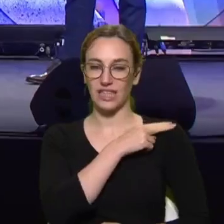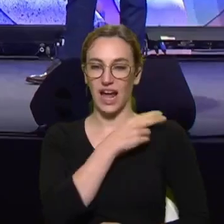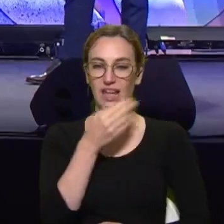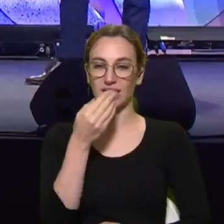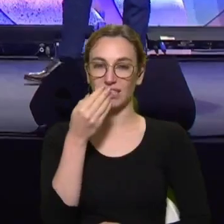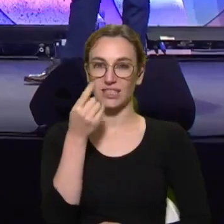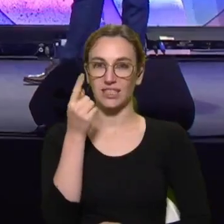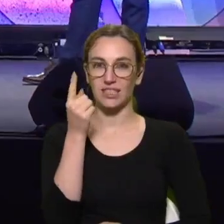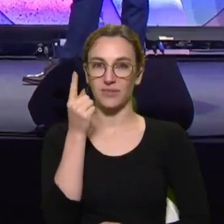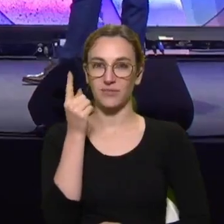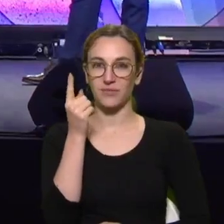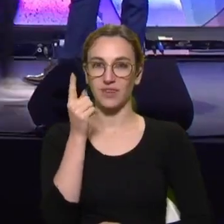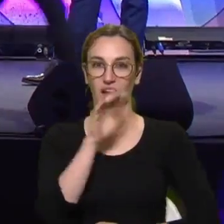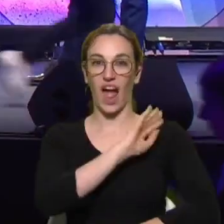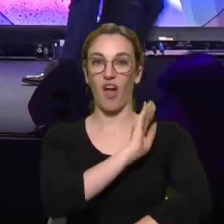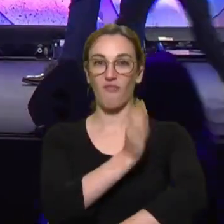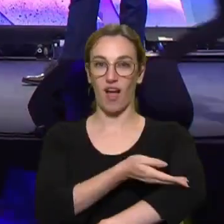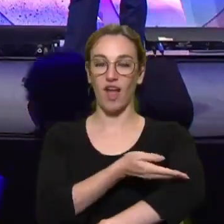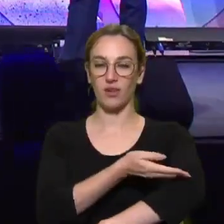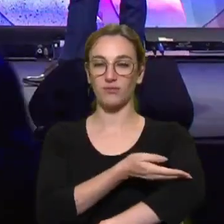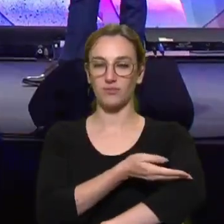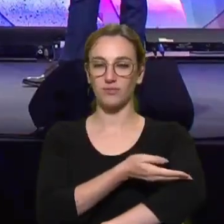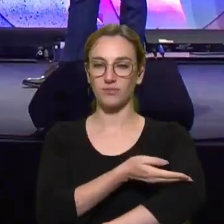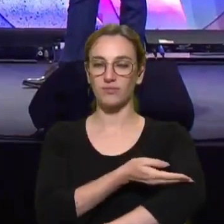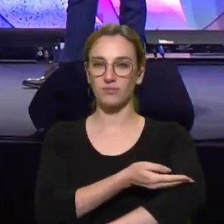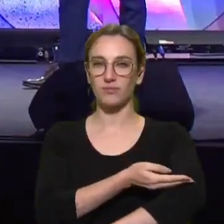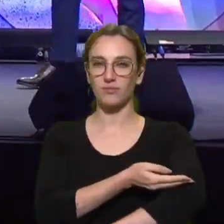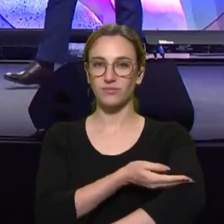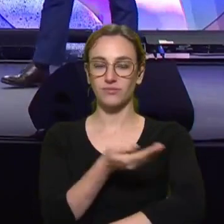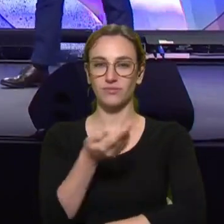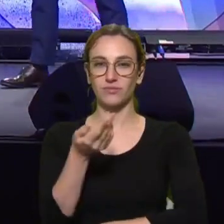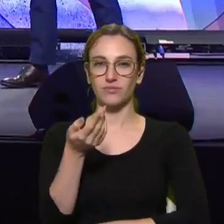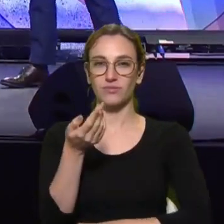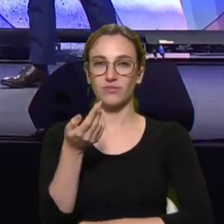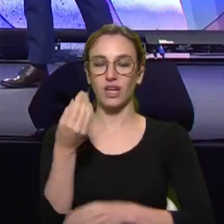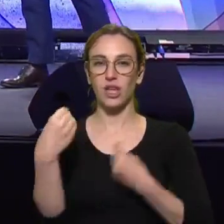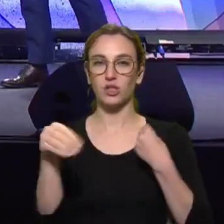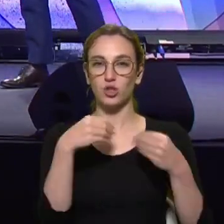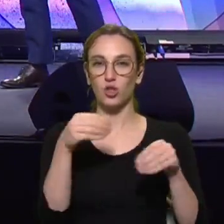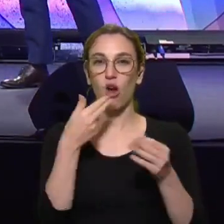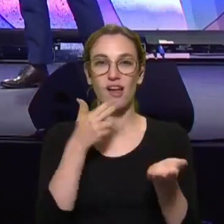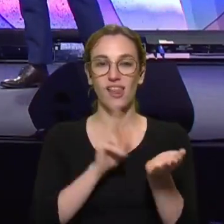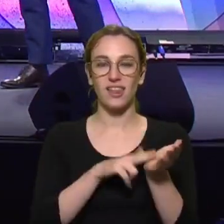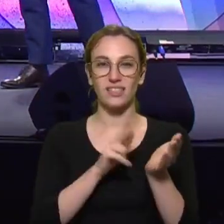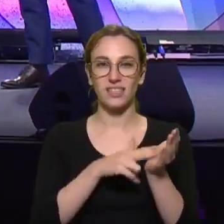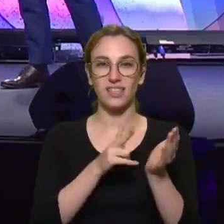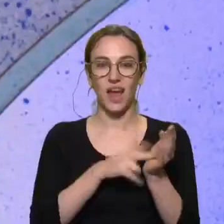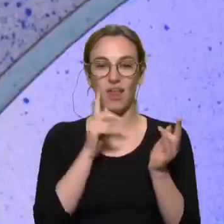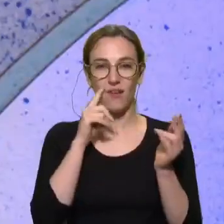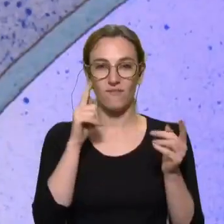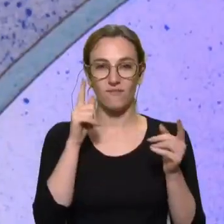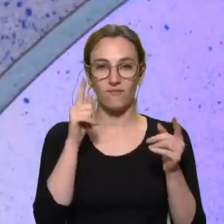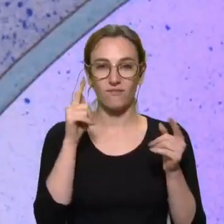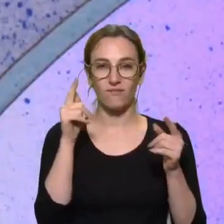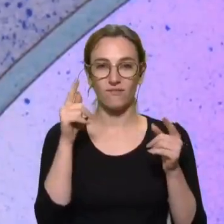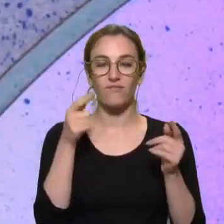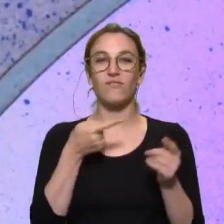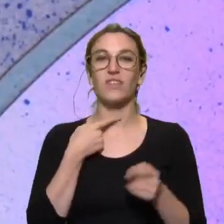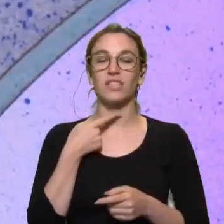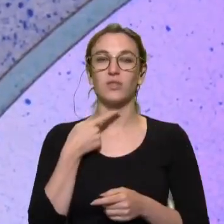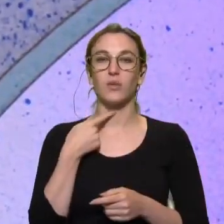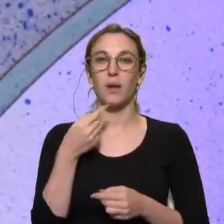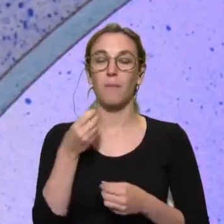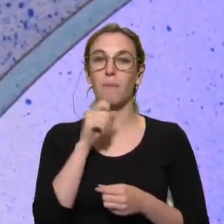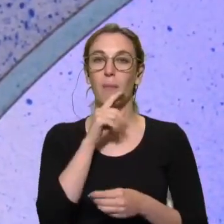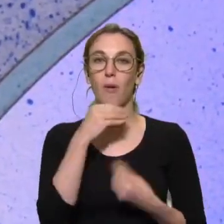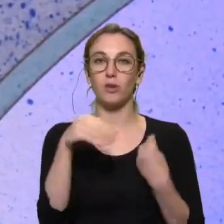com a dissertação Virtual Reality Serious Game for Stroke Rehabilitation at Home. Ela aborda a